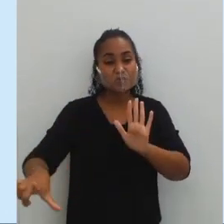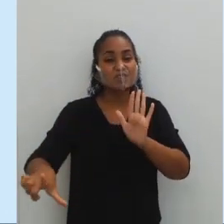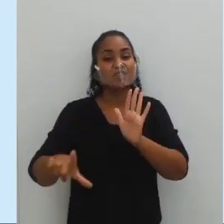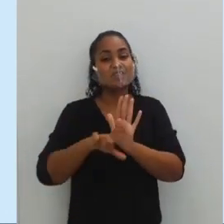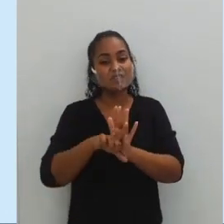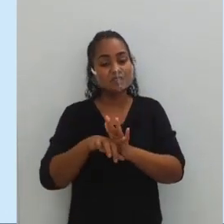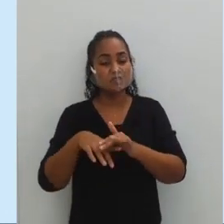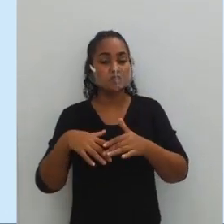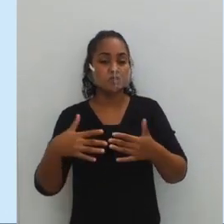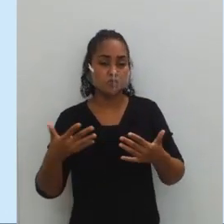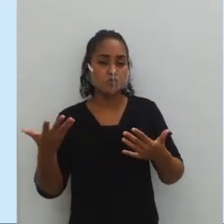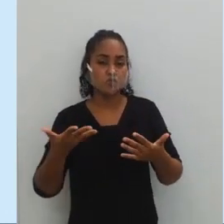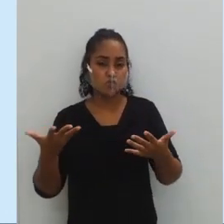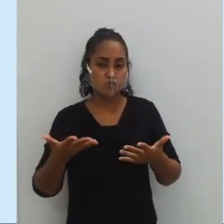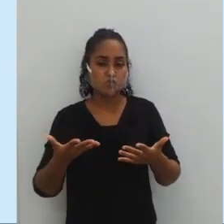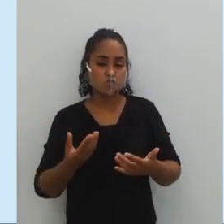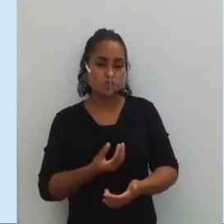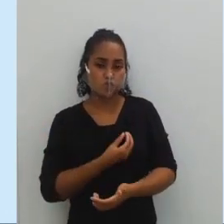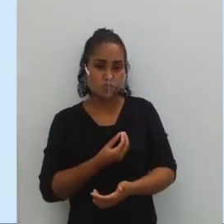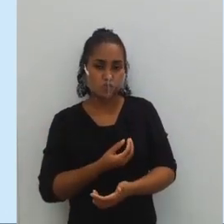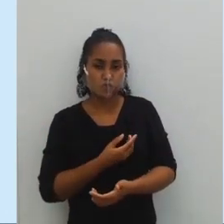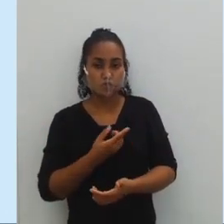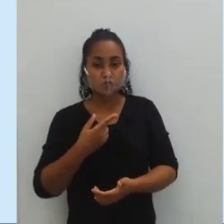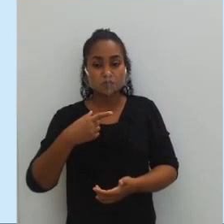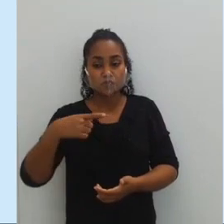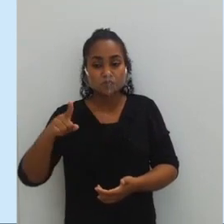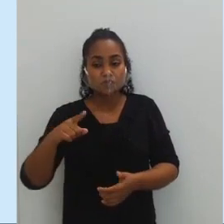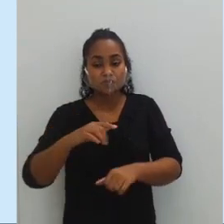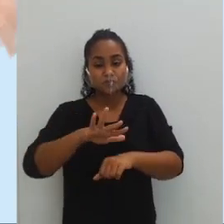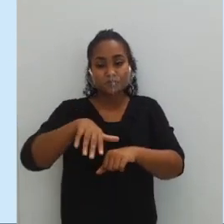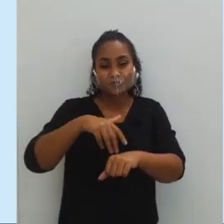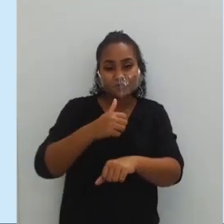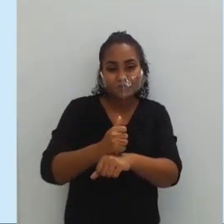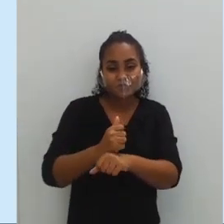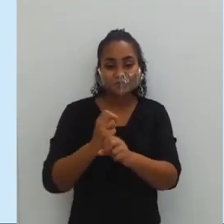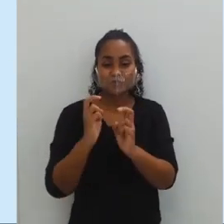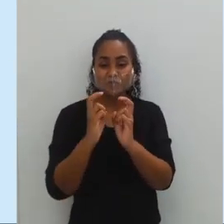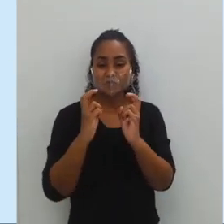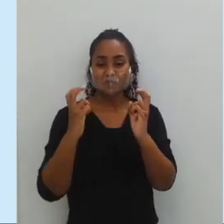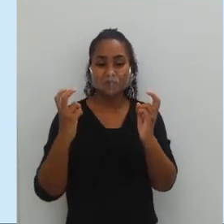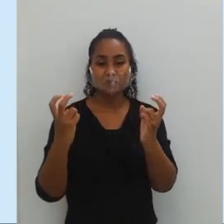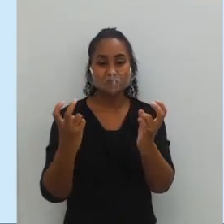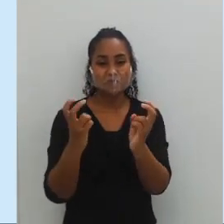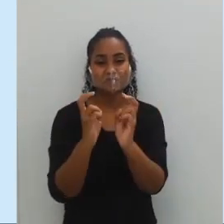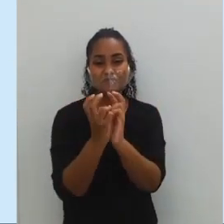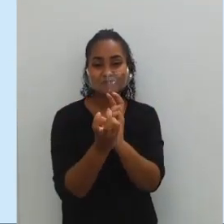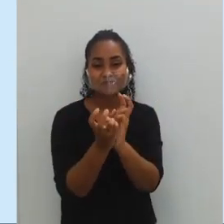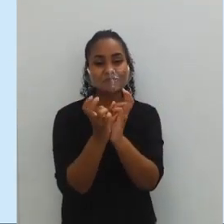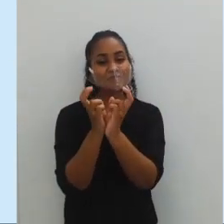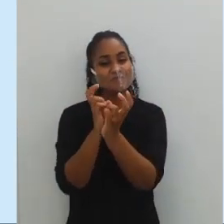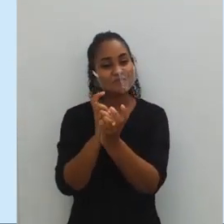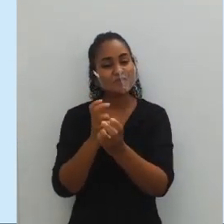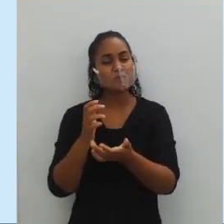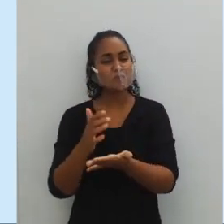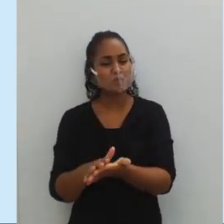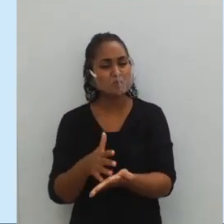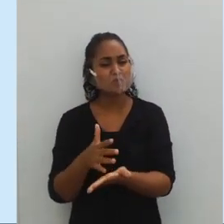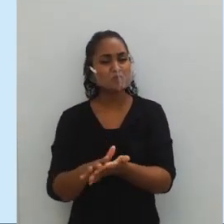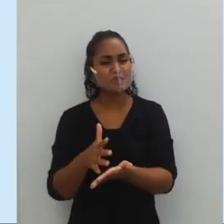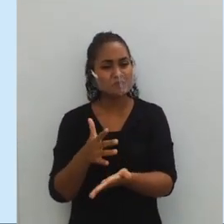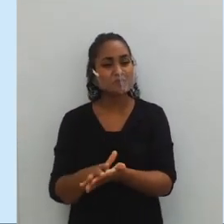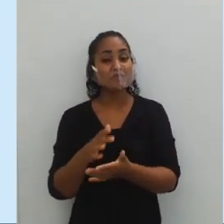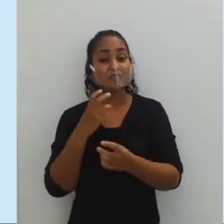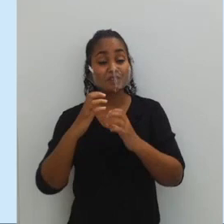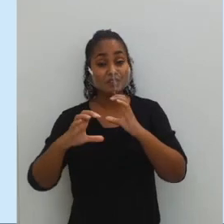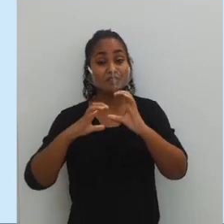por lei. Então, hoje que a gente vivencia, quando vai na pracinha e vê uma roda de capoeira, que pode participar, pode bater